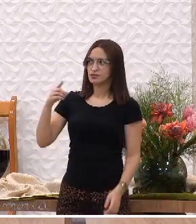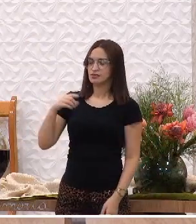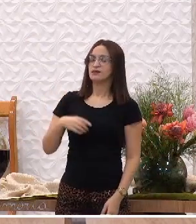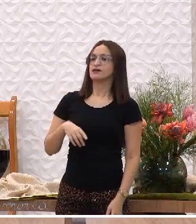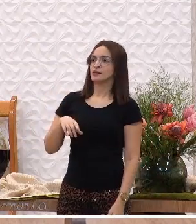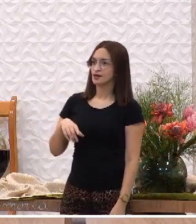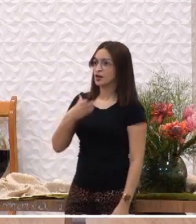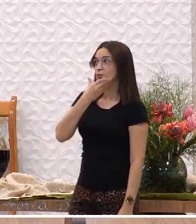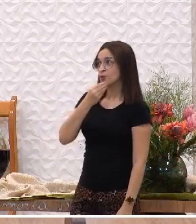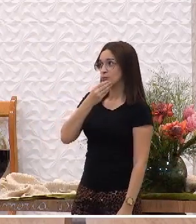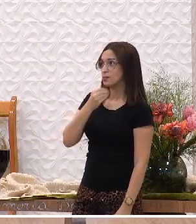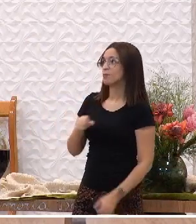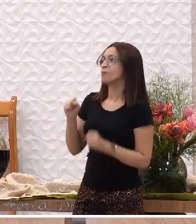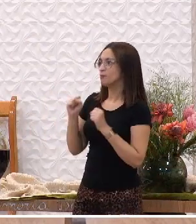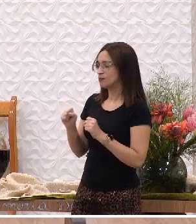pode escolher ou não.